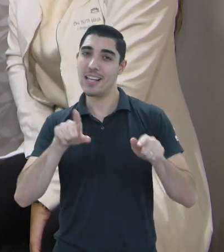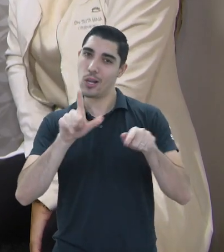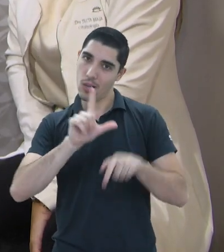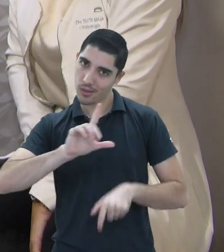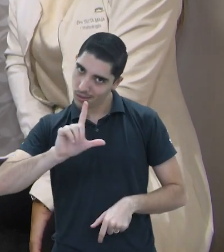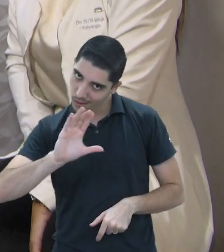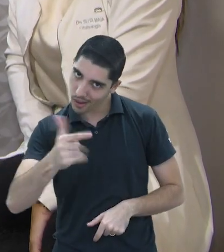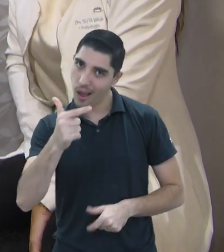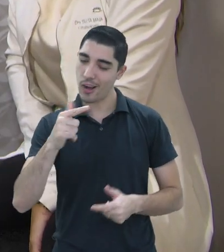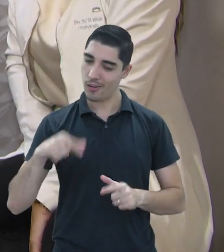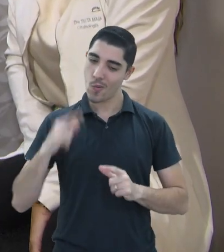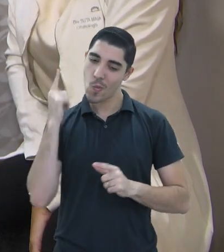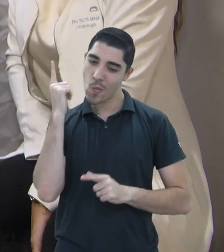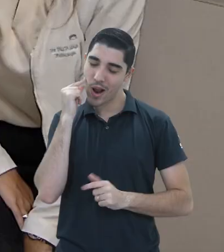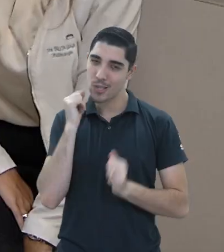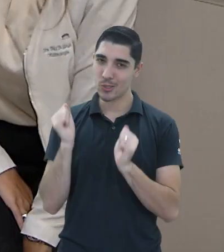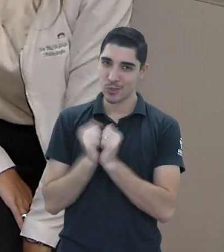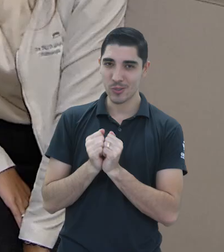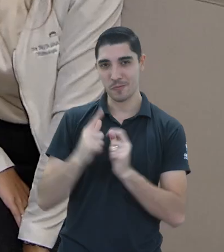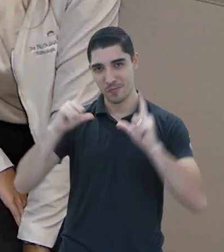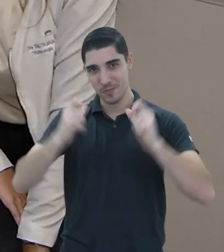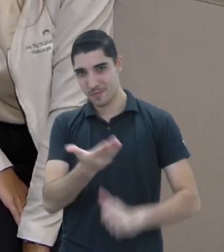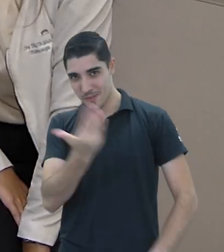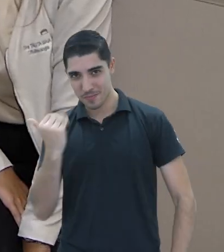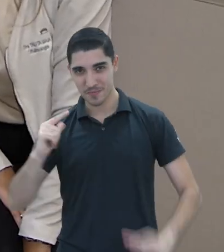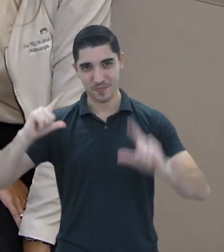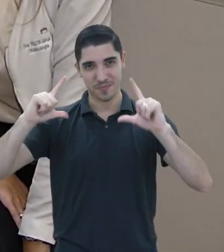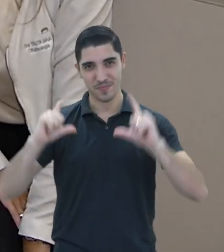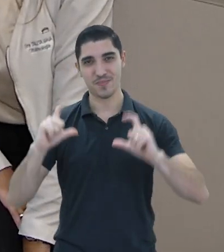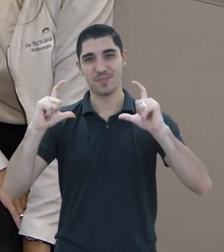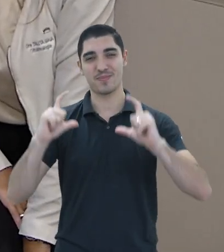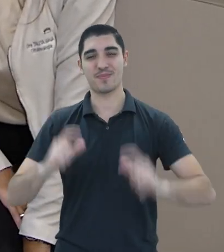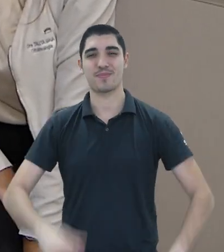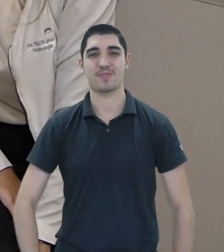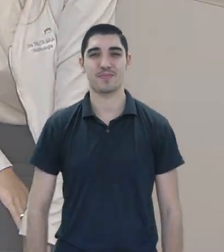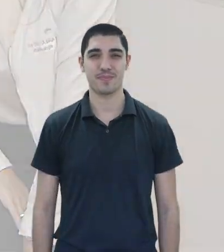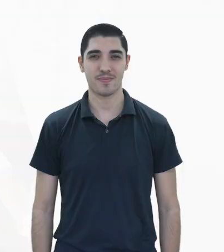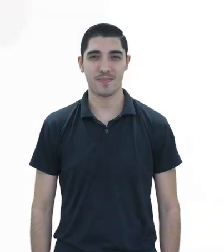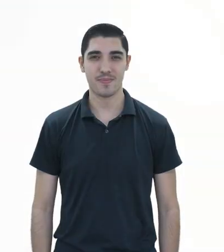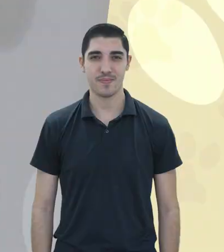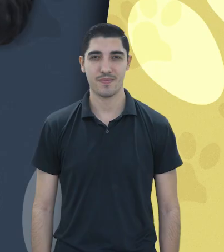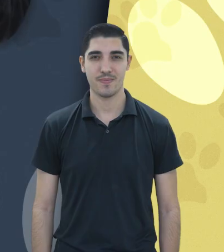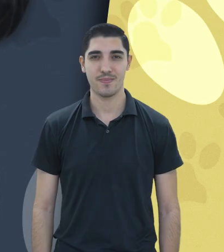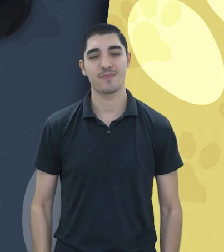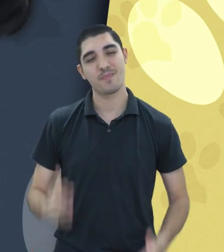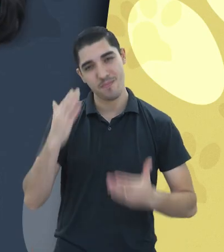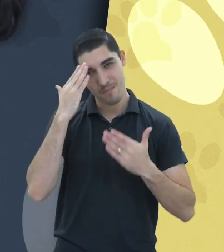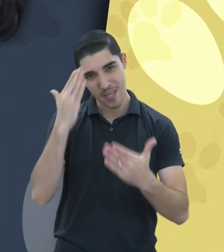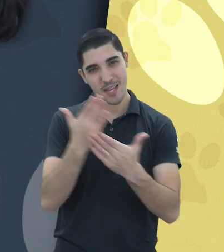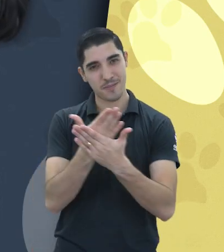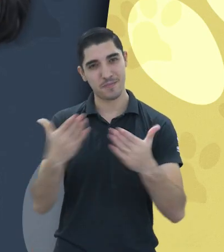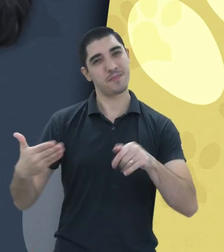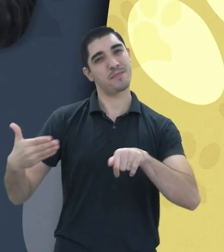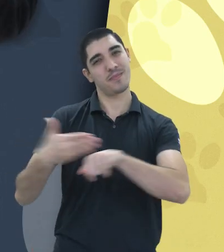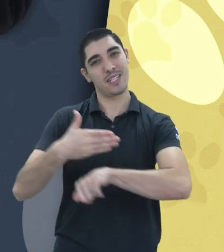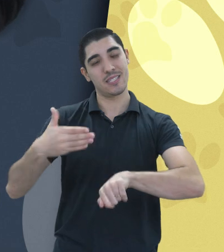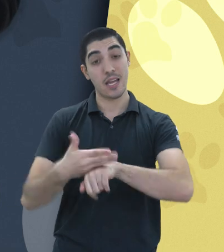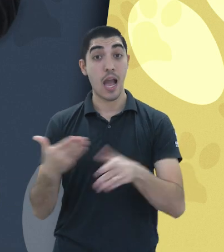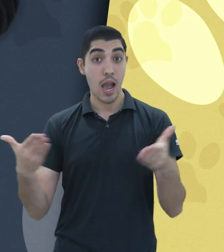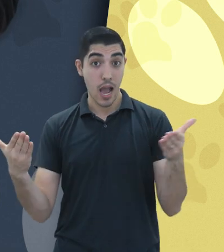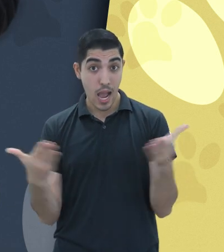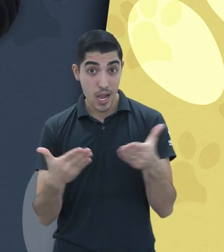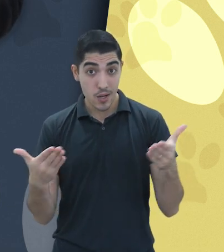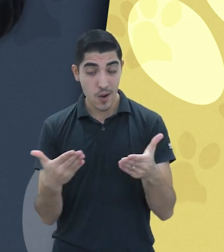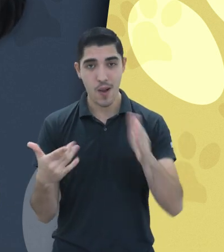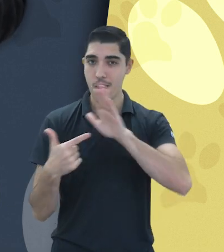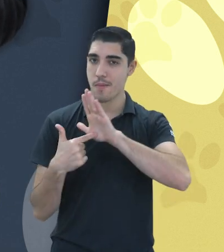para fazer uma foto para nossa galeria pet. Atenção aqui, pessoal. X. Valeu pela participação, pessoal. E vamos